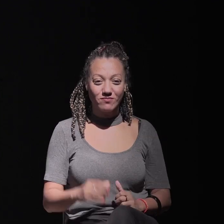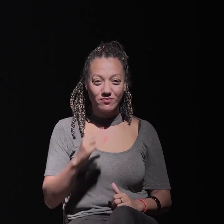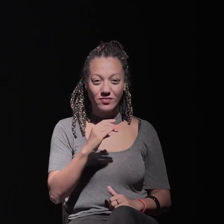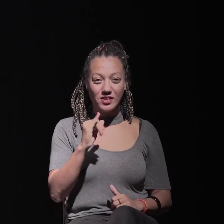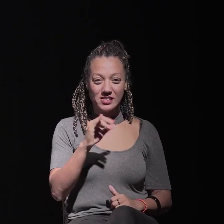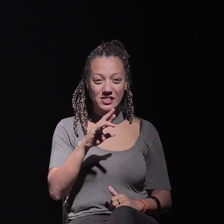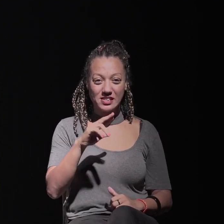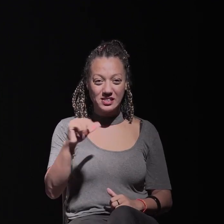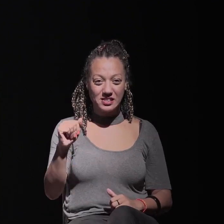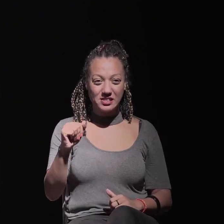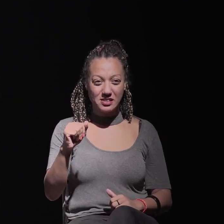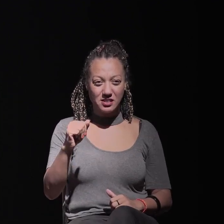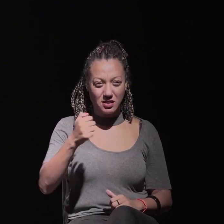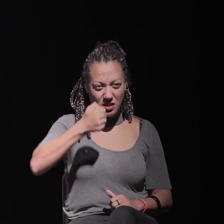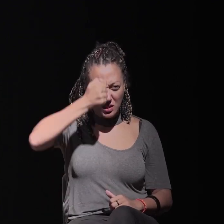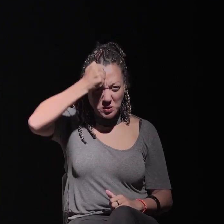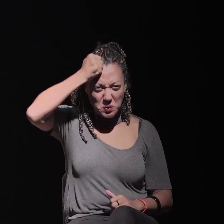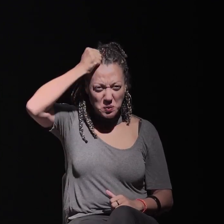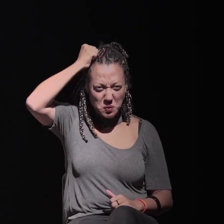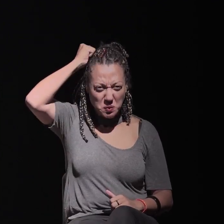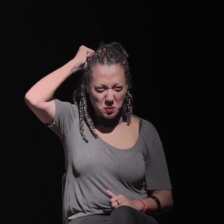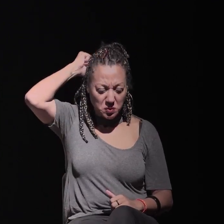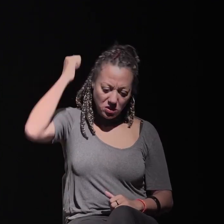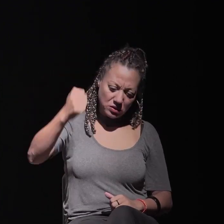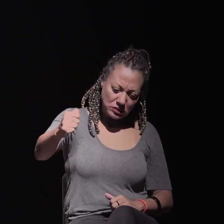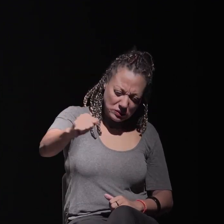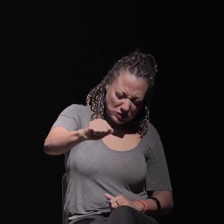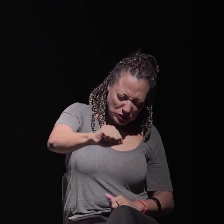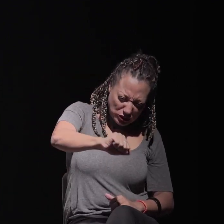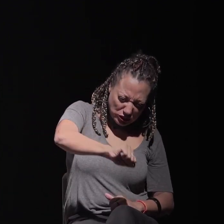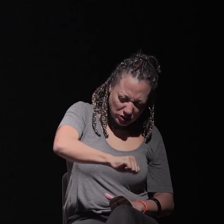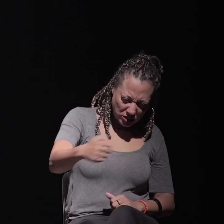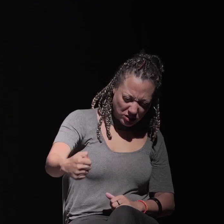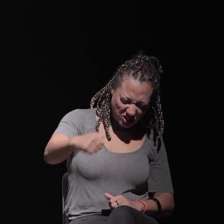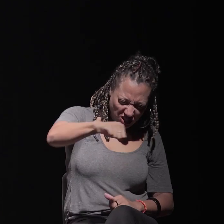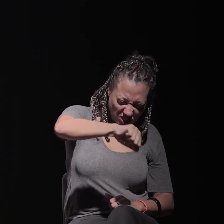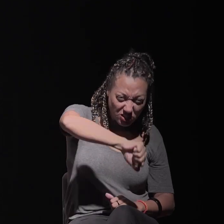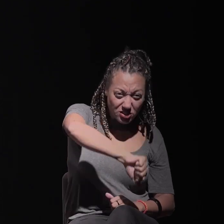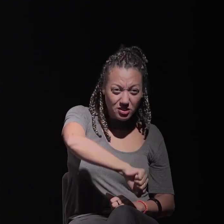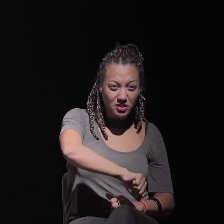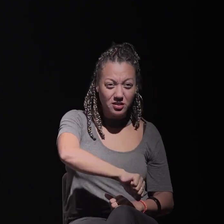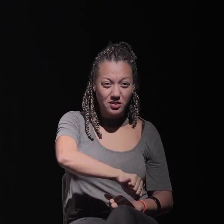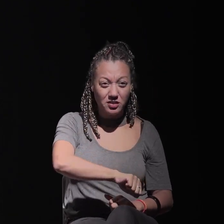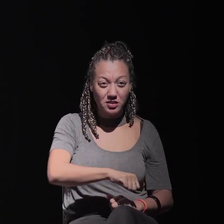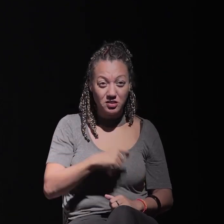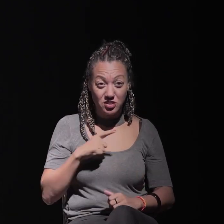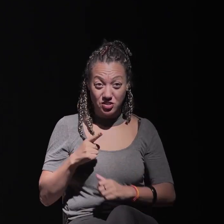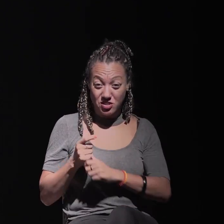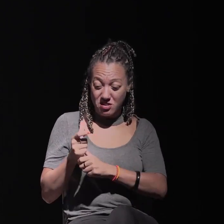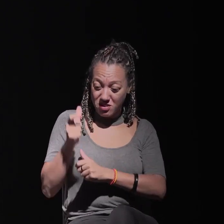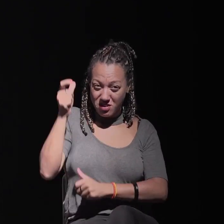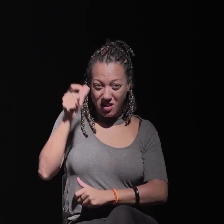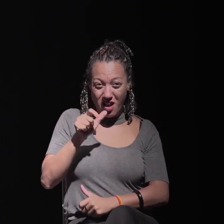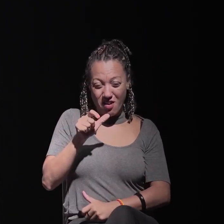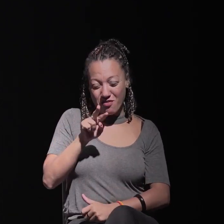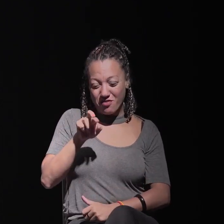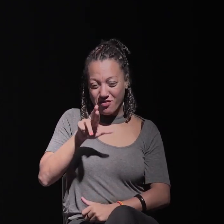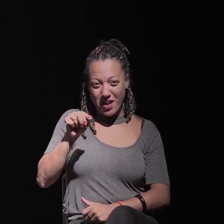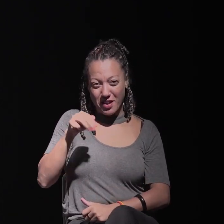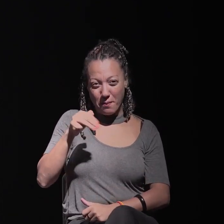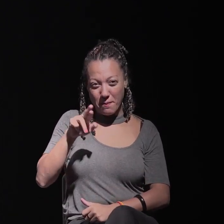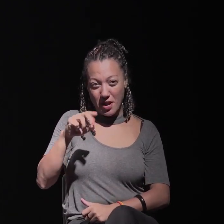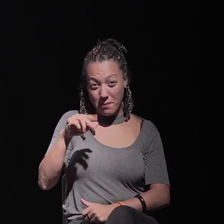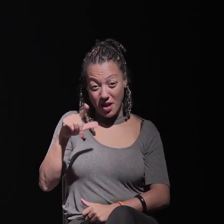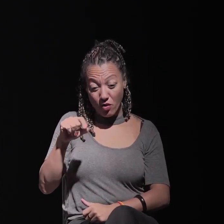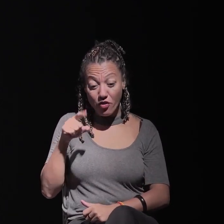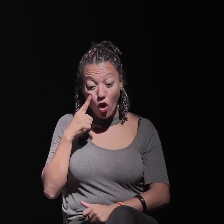Cícera raspou meus cabelos a zero. Tirou fora a vara de marmelo, ameaçou me mandar